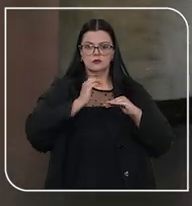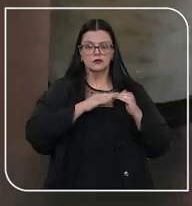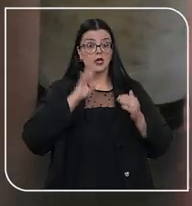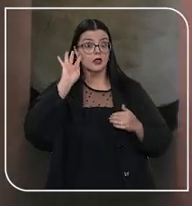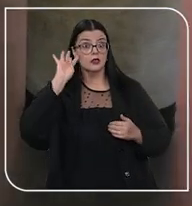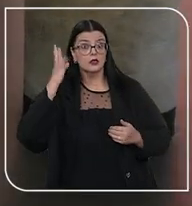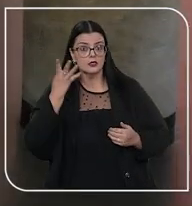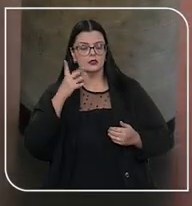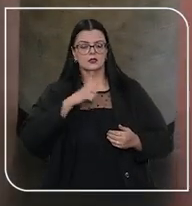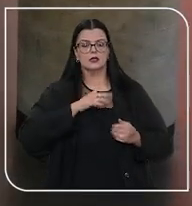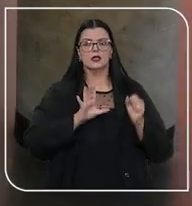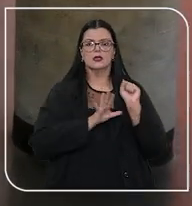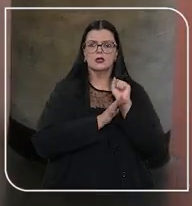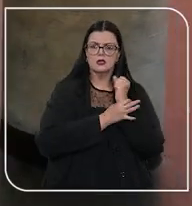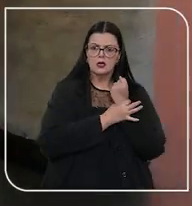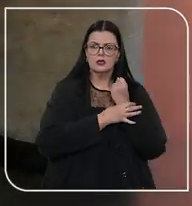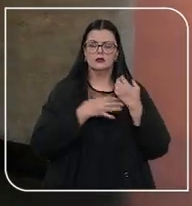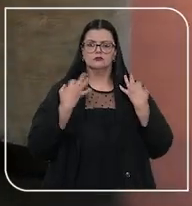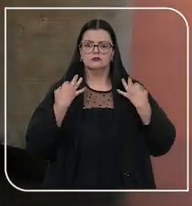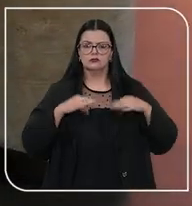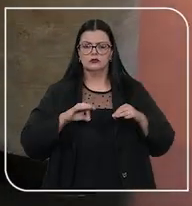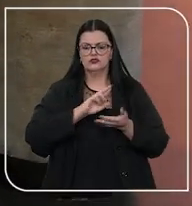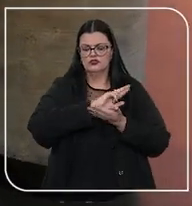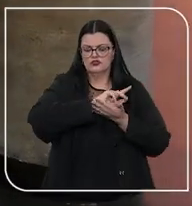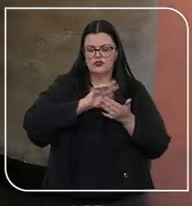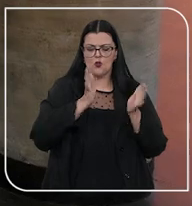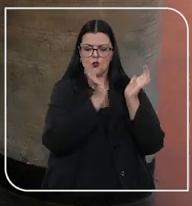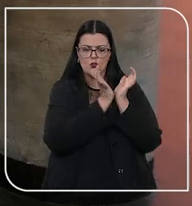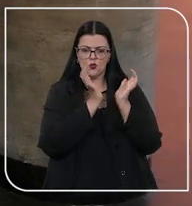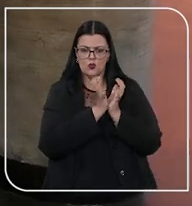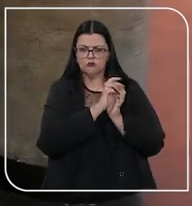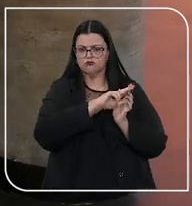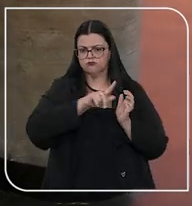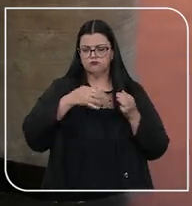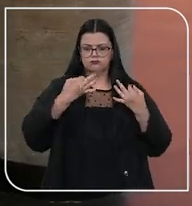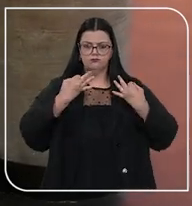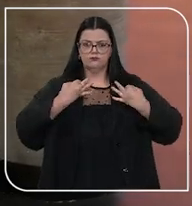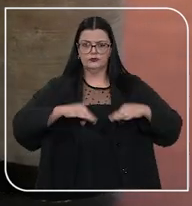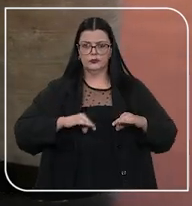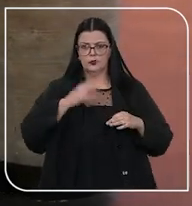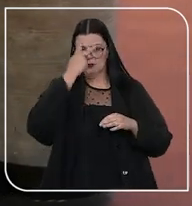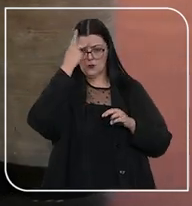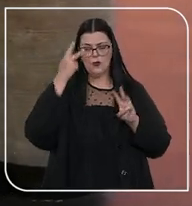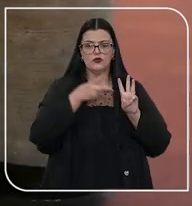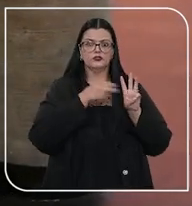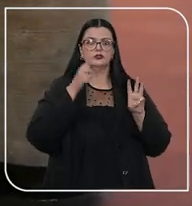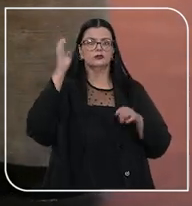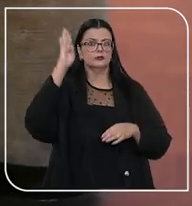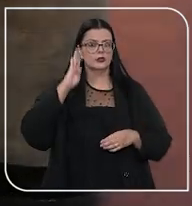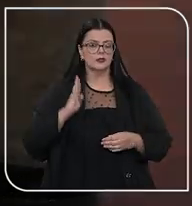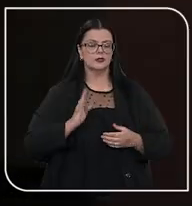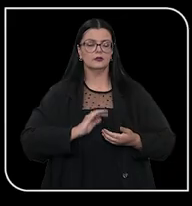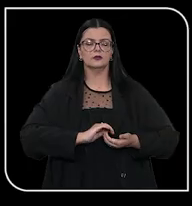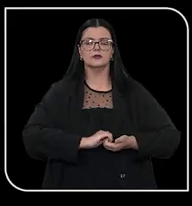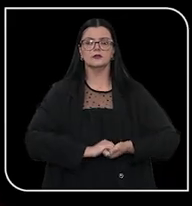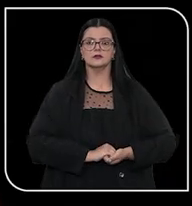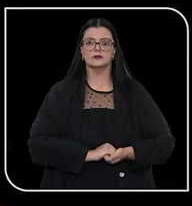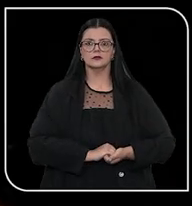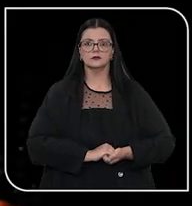por meio de decisões, ele garante direitos a diversas etnias, assegurando a dignidade dos povos indígenas